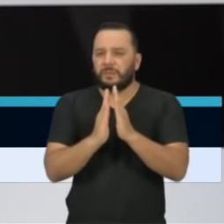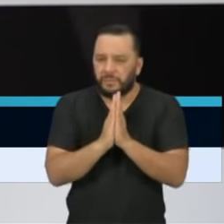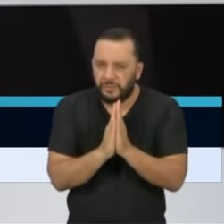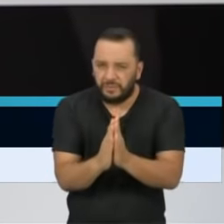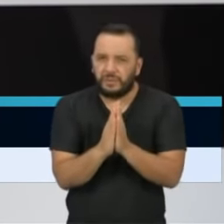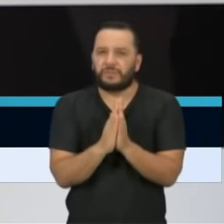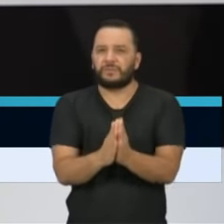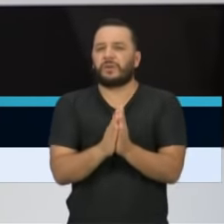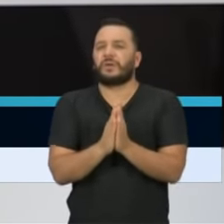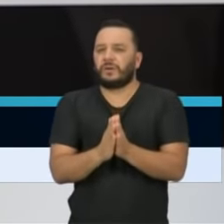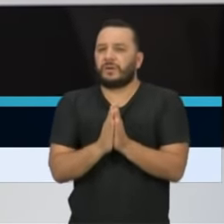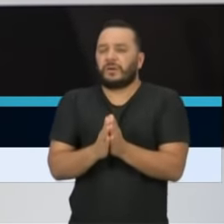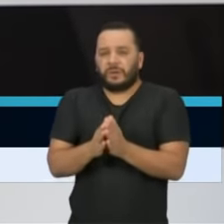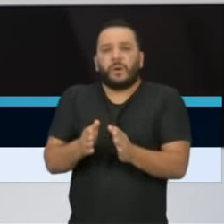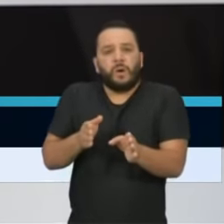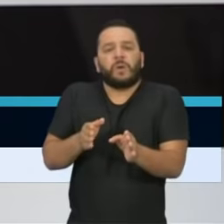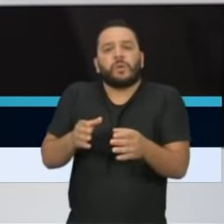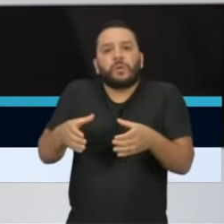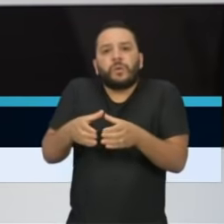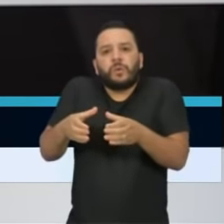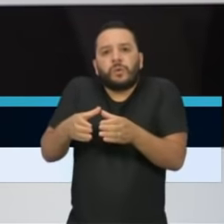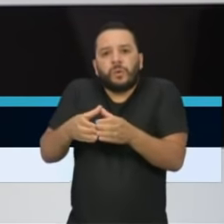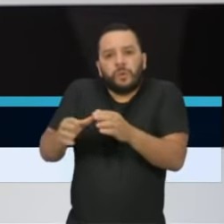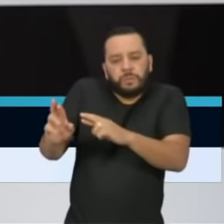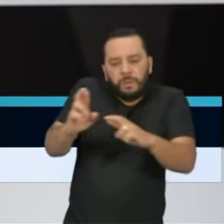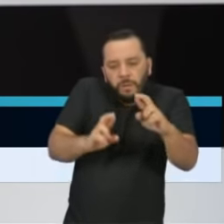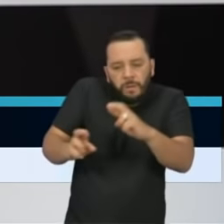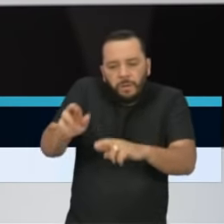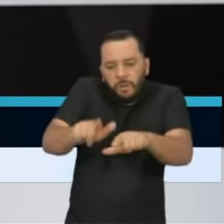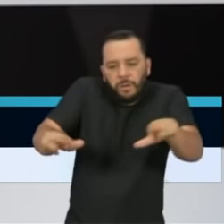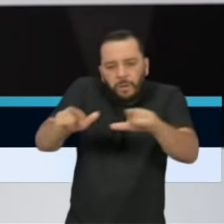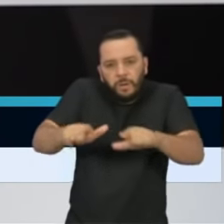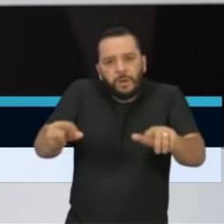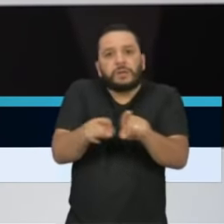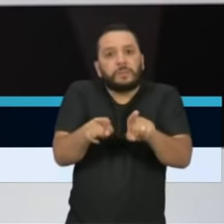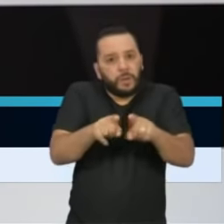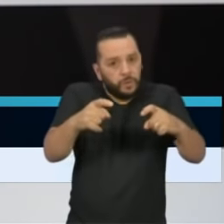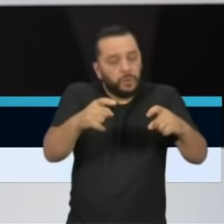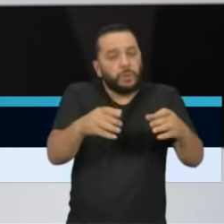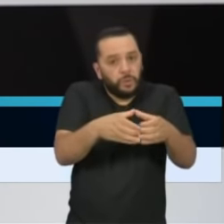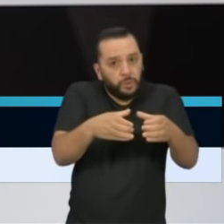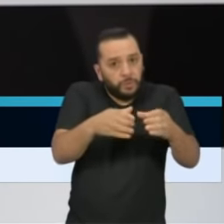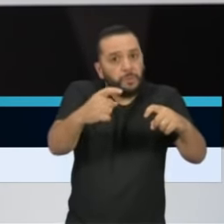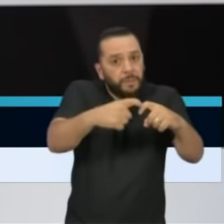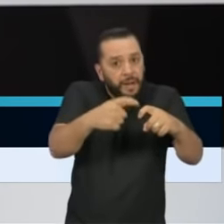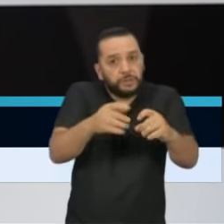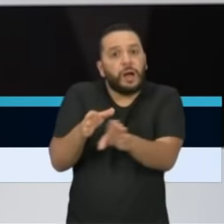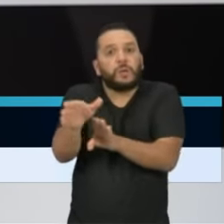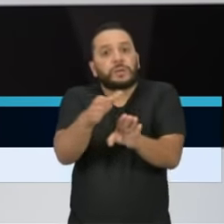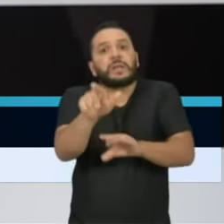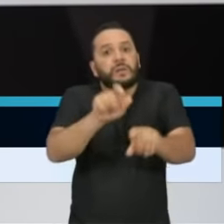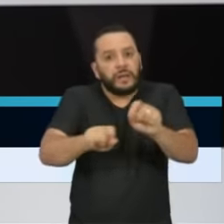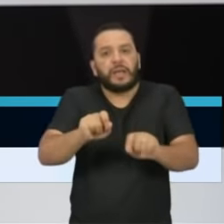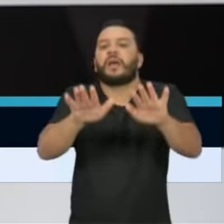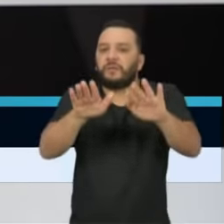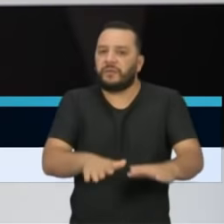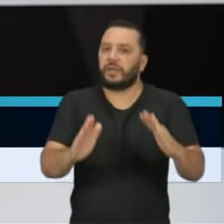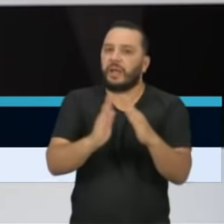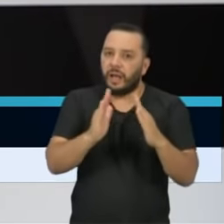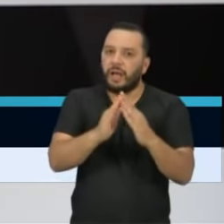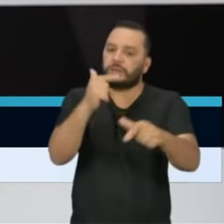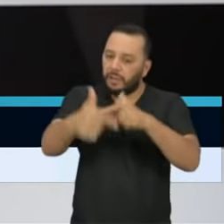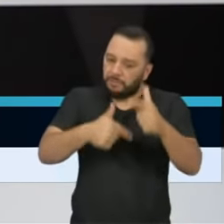a orientação sanitária dos médicos e especialistas. Fiquem em casa. Se puderem, trabalhem de casa, fiquem